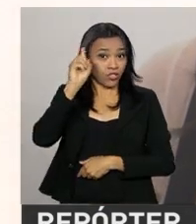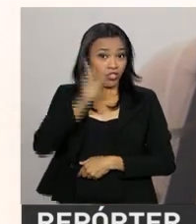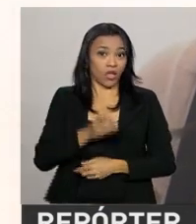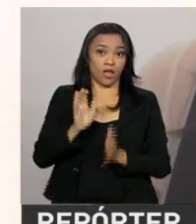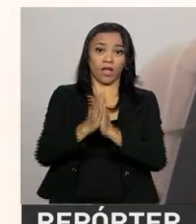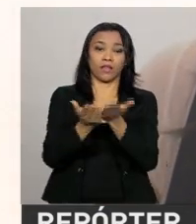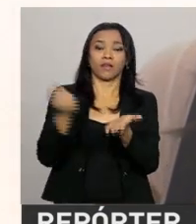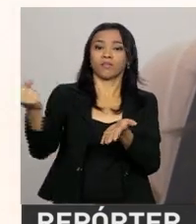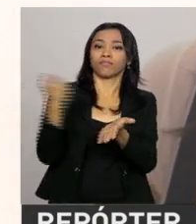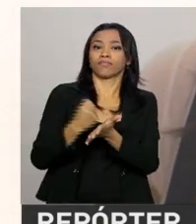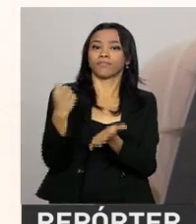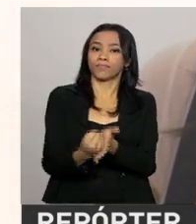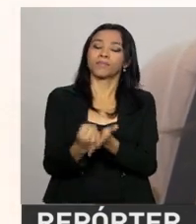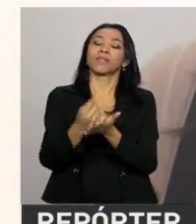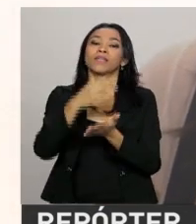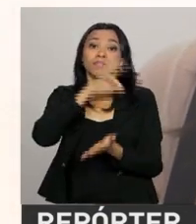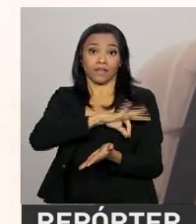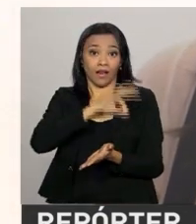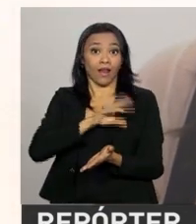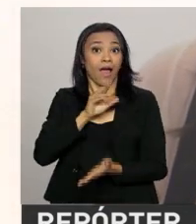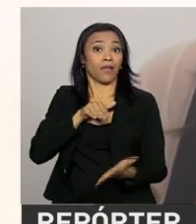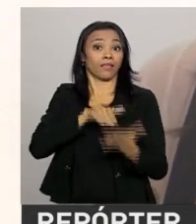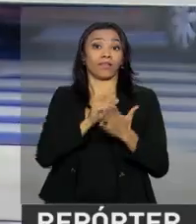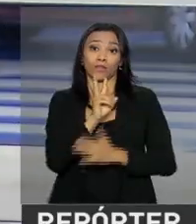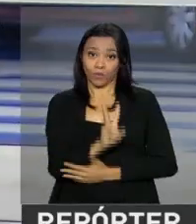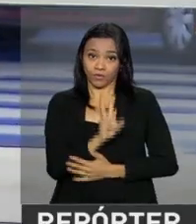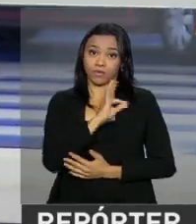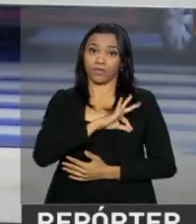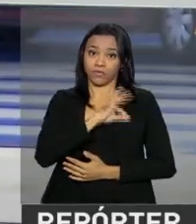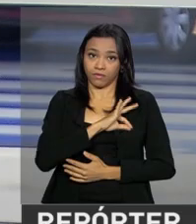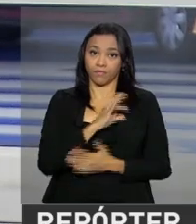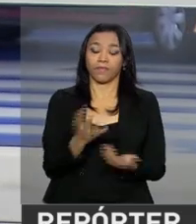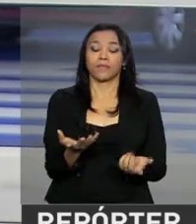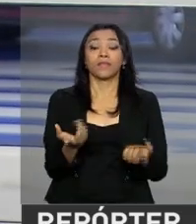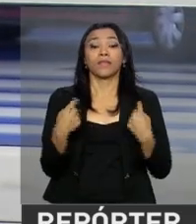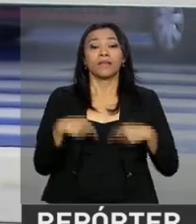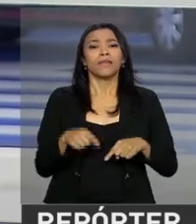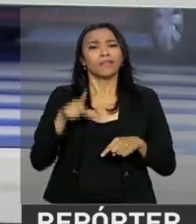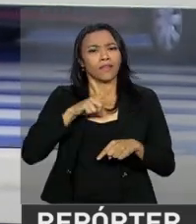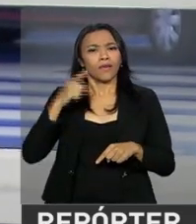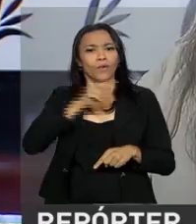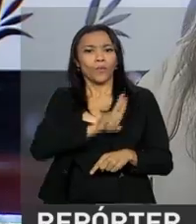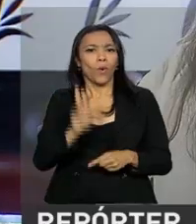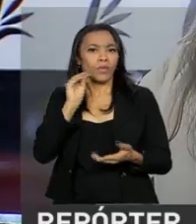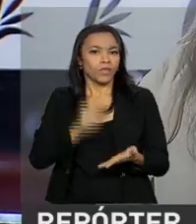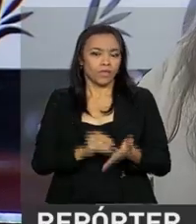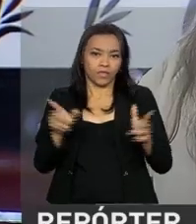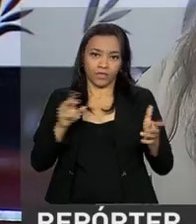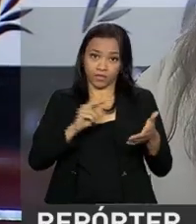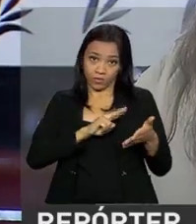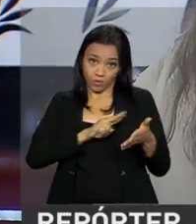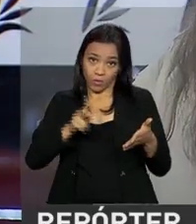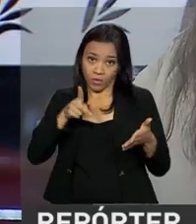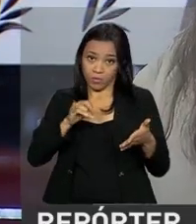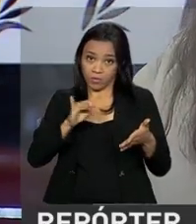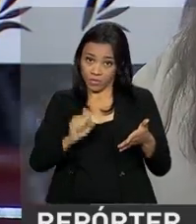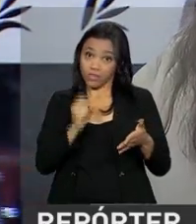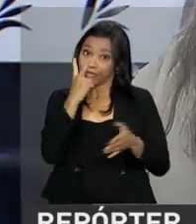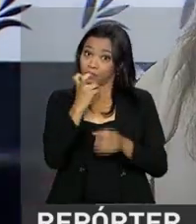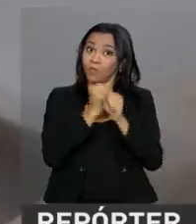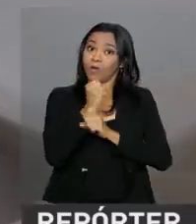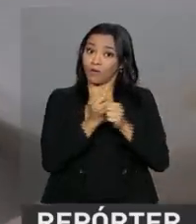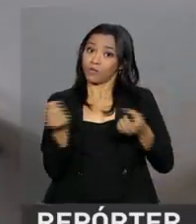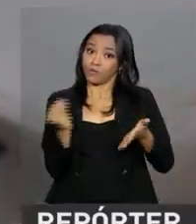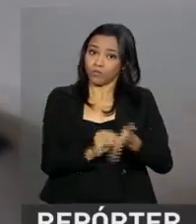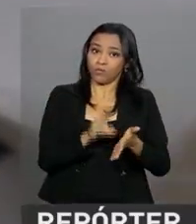com remuneração média de dois salários mínimos Além disso é preciso estar inscrito no pispasep há no mínimo 5 anos